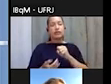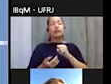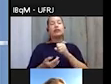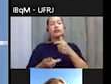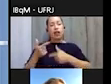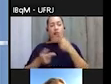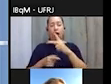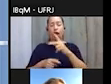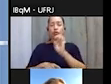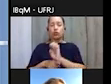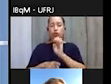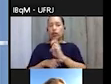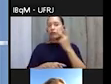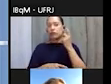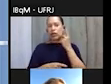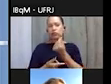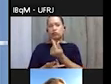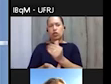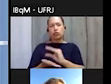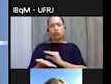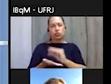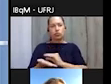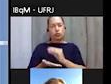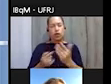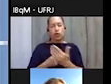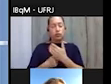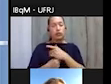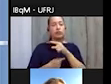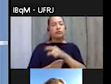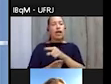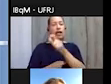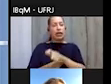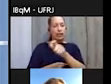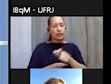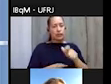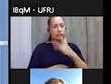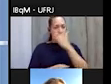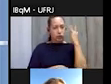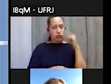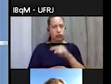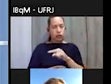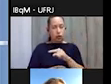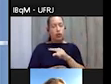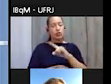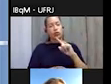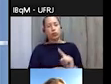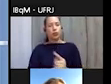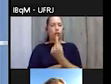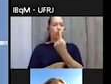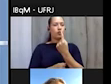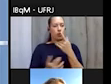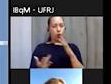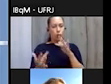trabalham nessas frentes de lavra, eles são, digamos assim, os pioneiros desse contato com